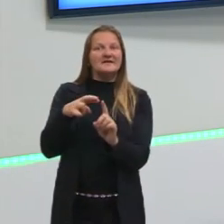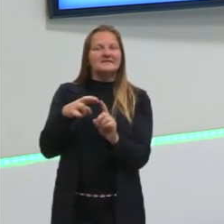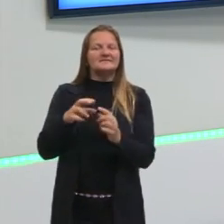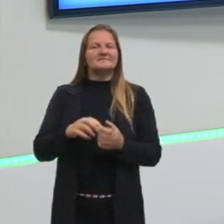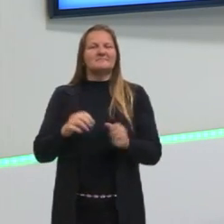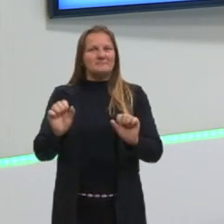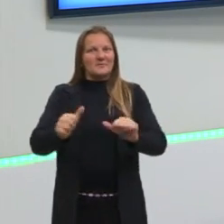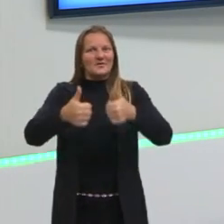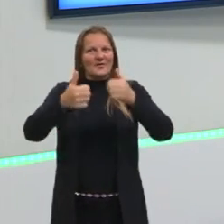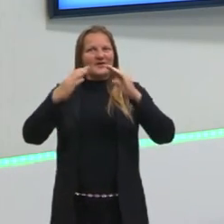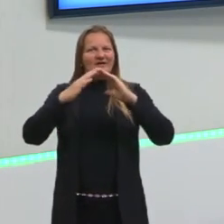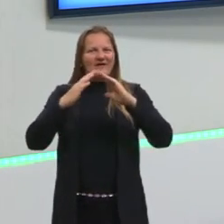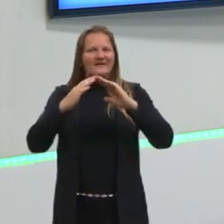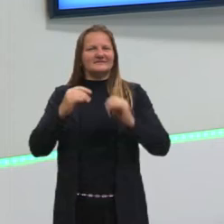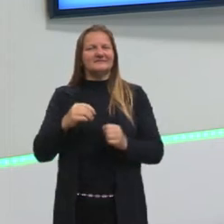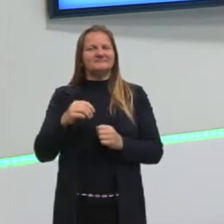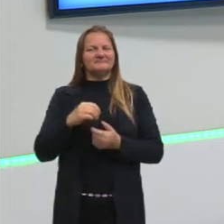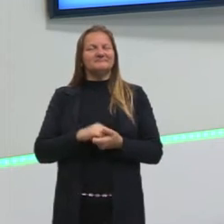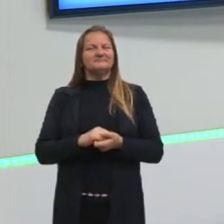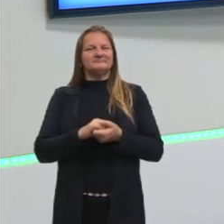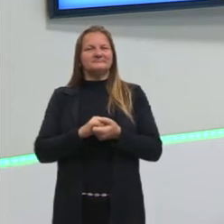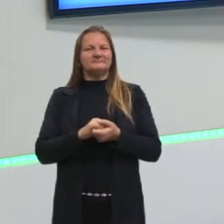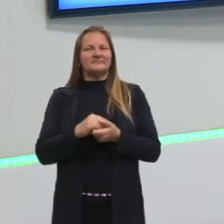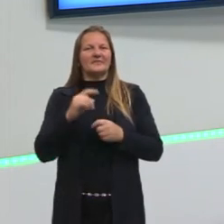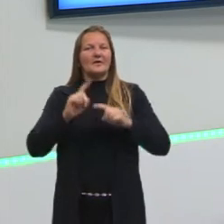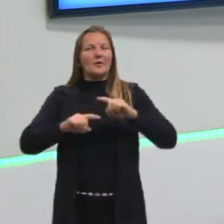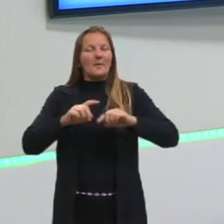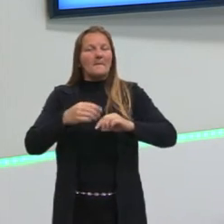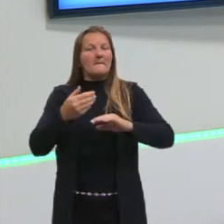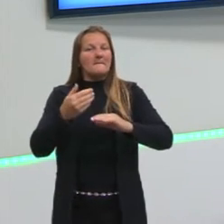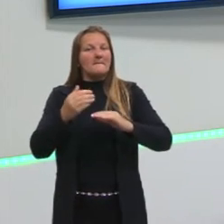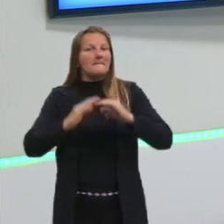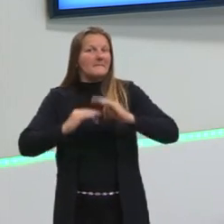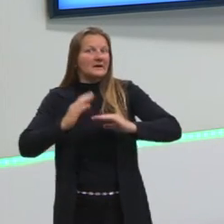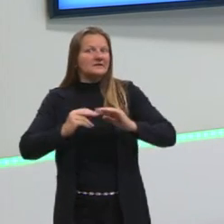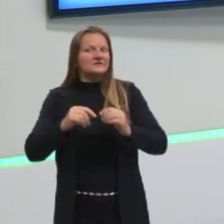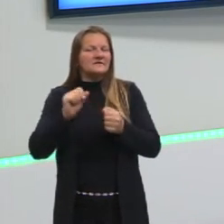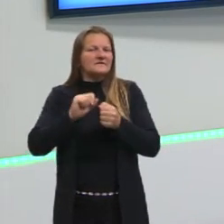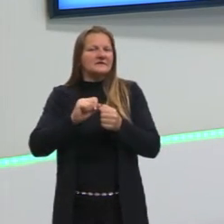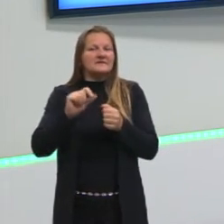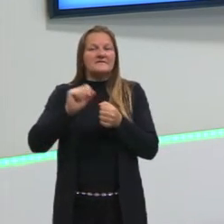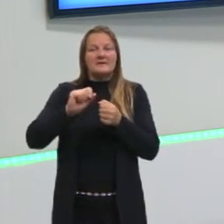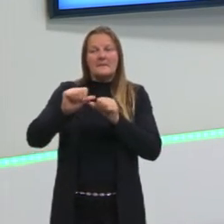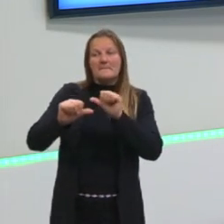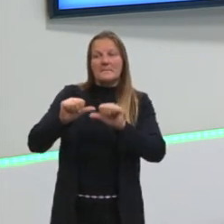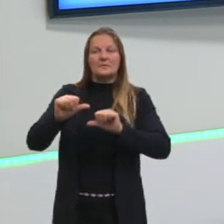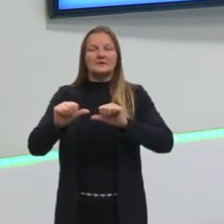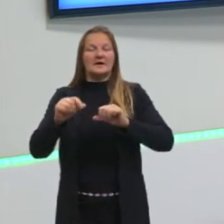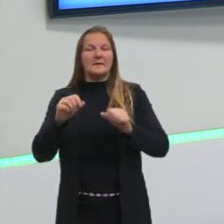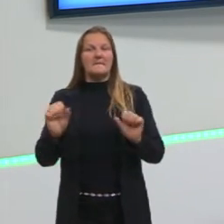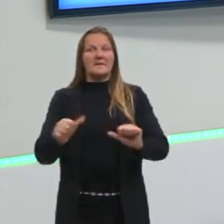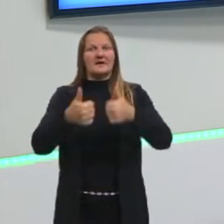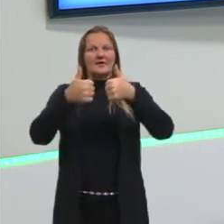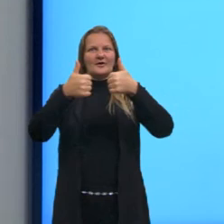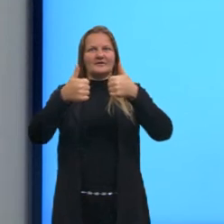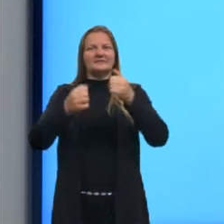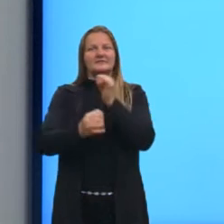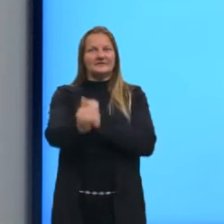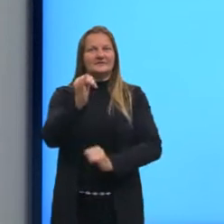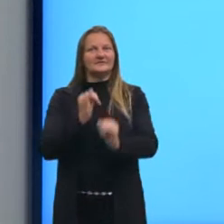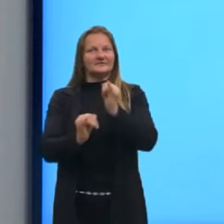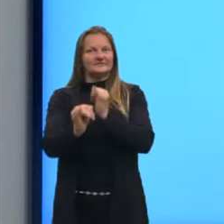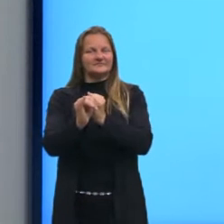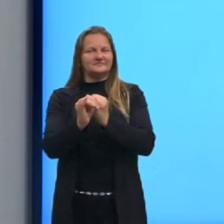na nossa própria casa esse sinal, né? Algumas atitudes a gente pode tomar para que fique melhor o sinal, né, da nossa internet.